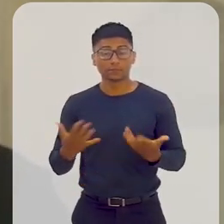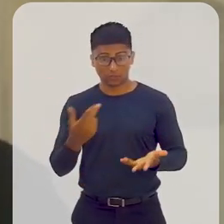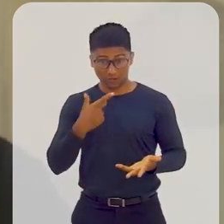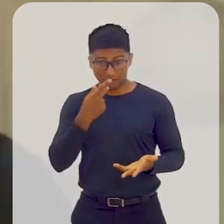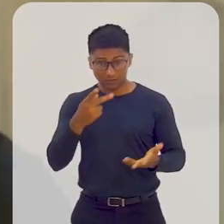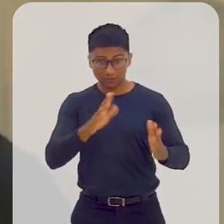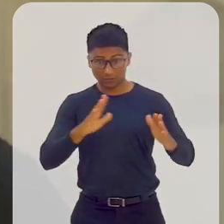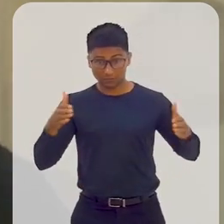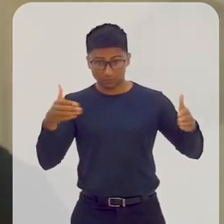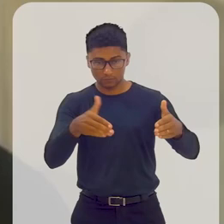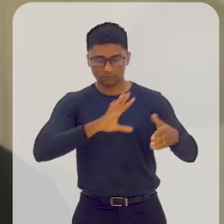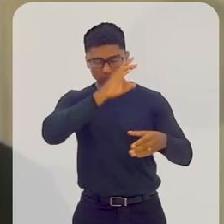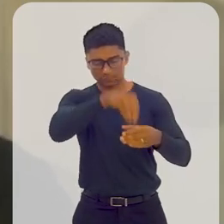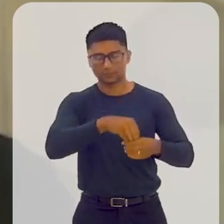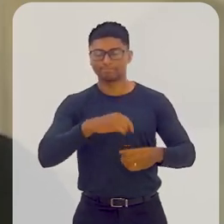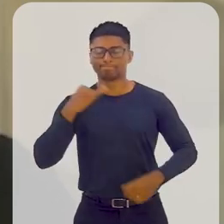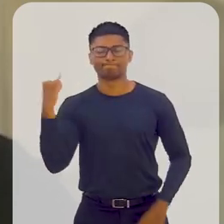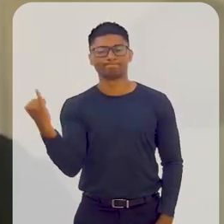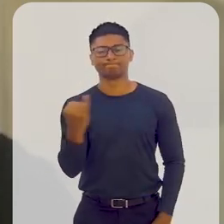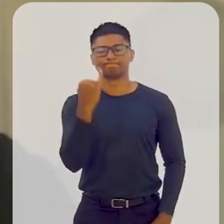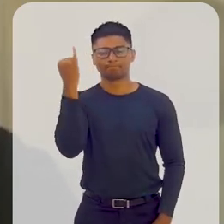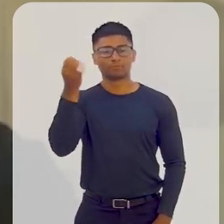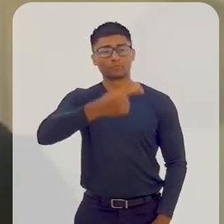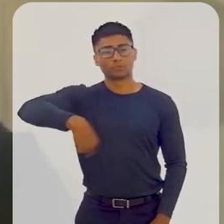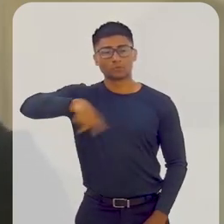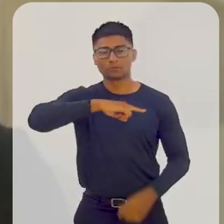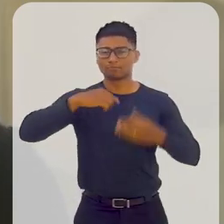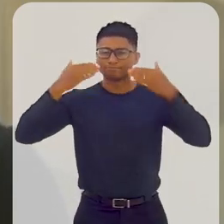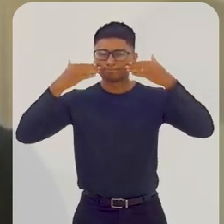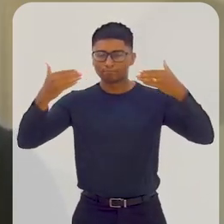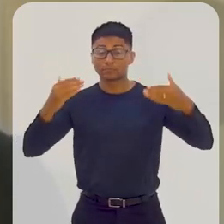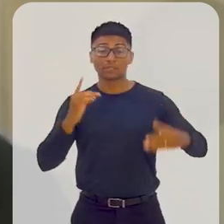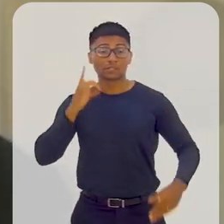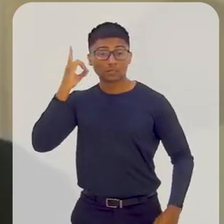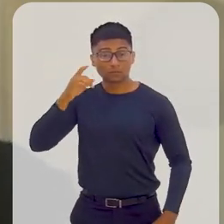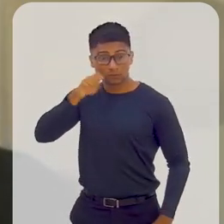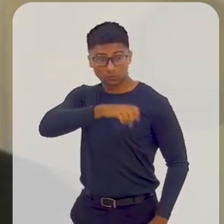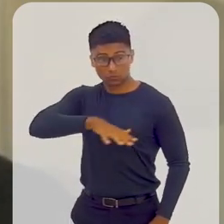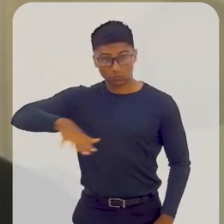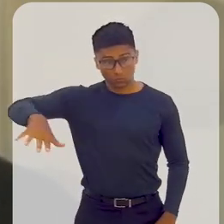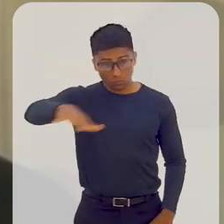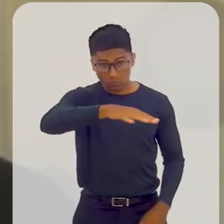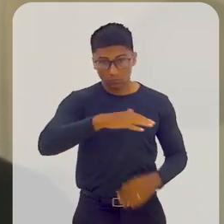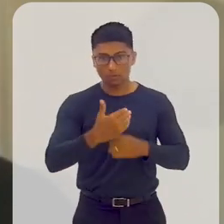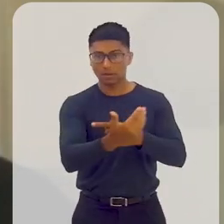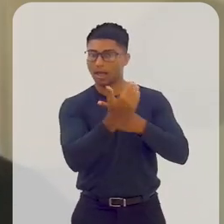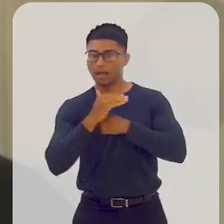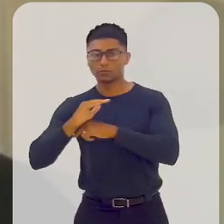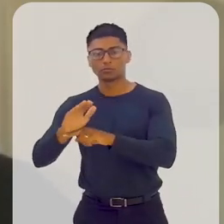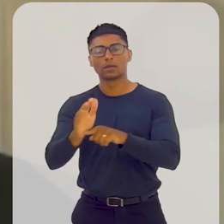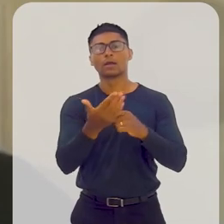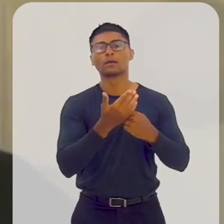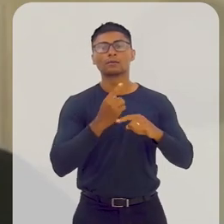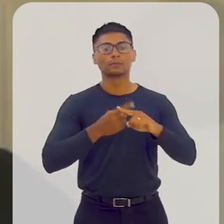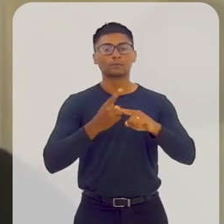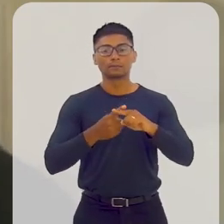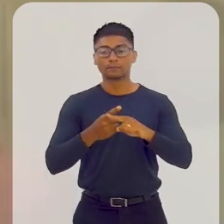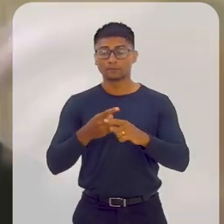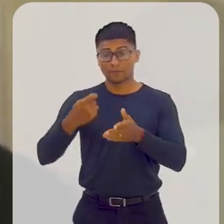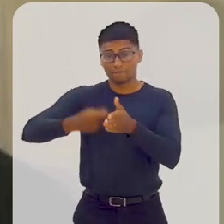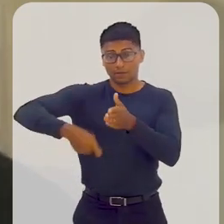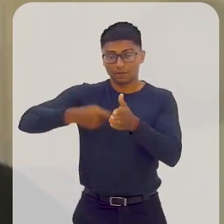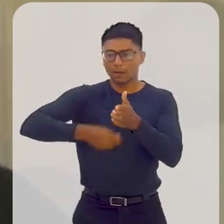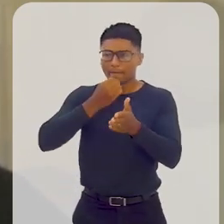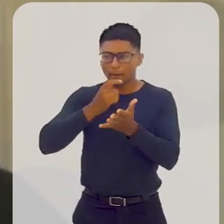do fora e volta, sempre falando no fórum, é importante que a gente mostre isso, que os deputados que nos ajudem, né? Com os seus incentivos